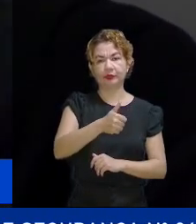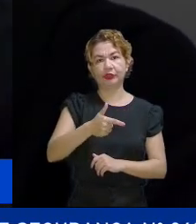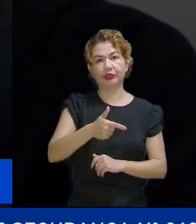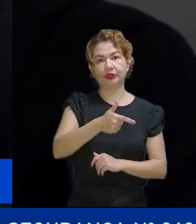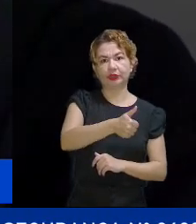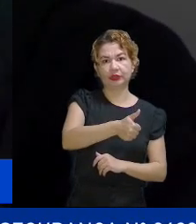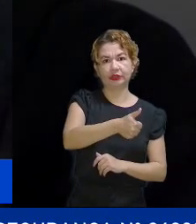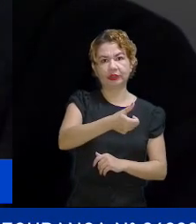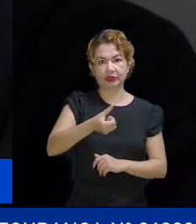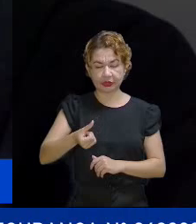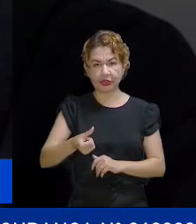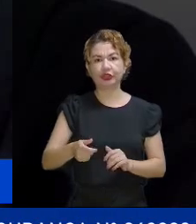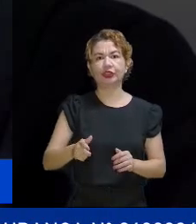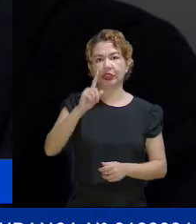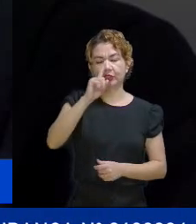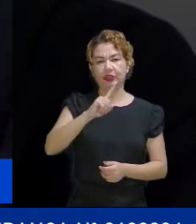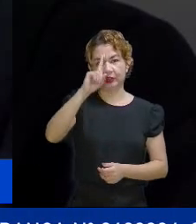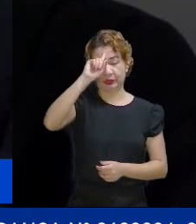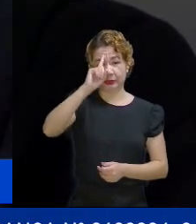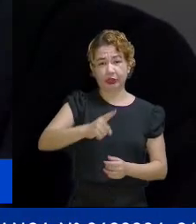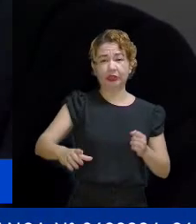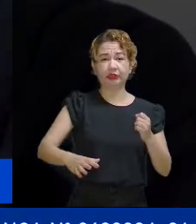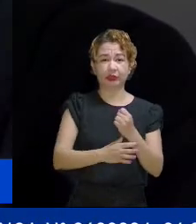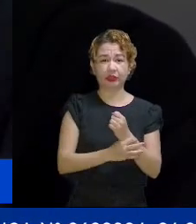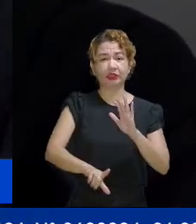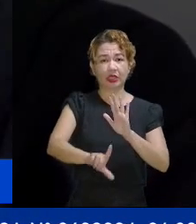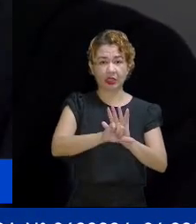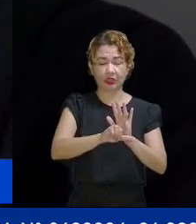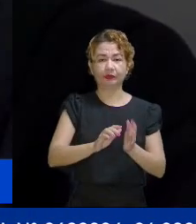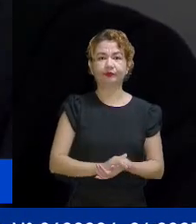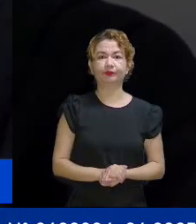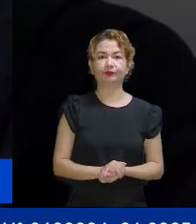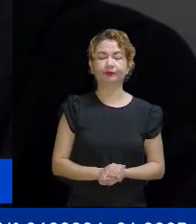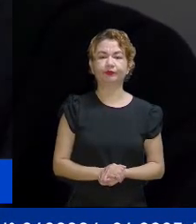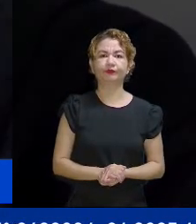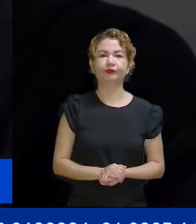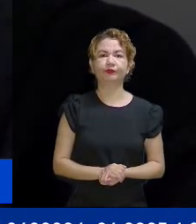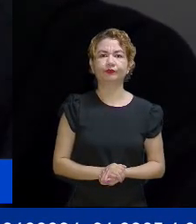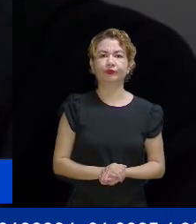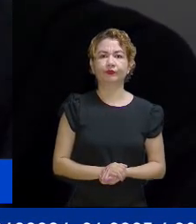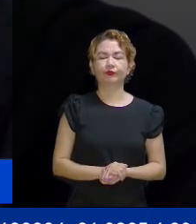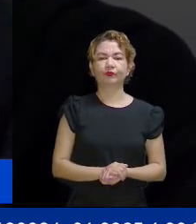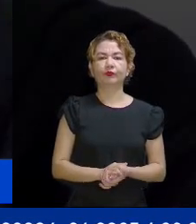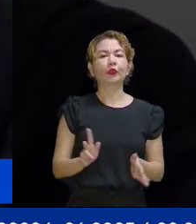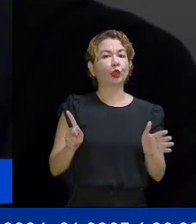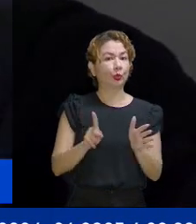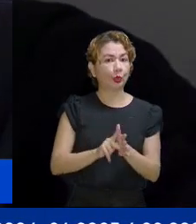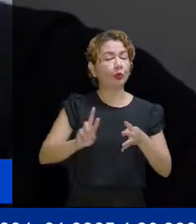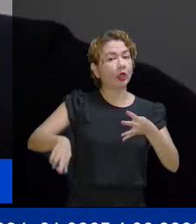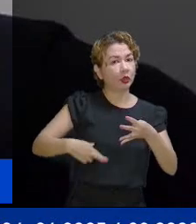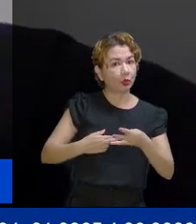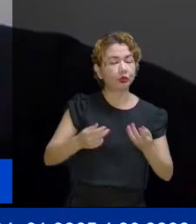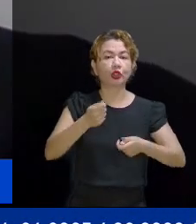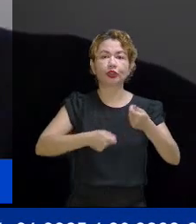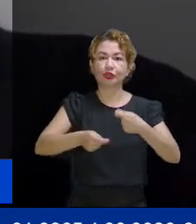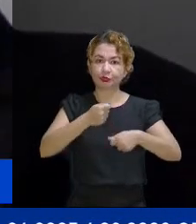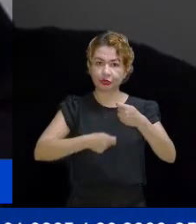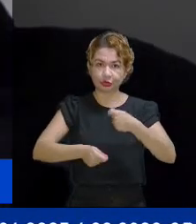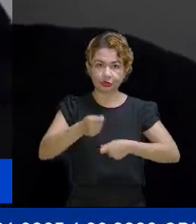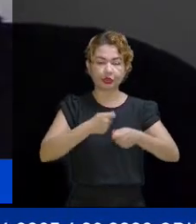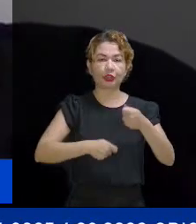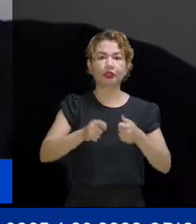Lei do Mandado de Segurança, não se considerará mandado de segurança quando se tratar de ato do qual cabe a recurso administrativo com